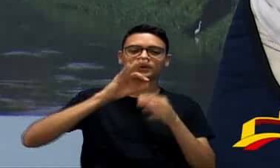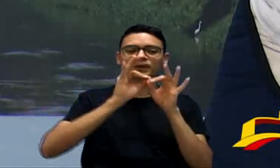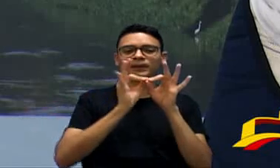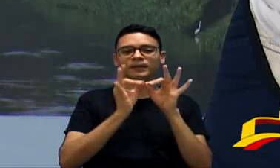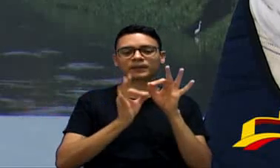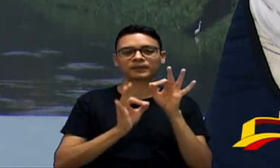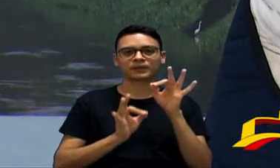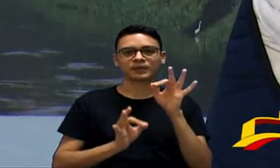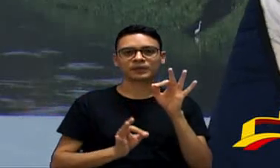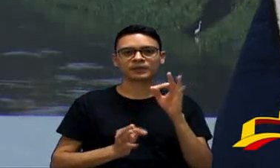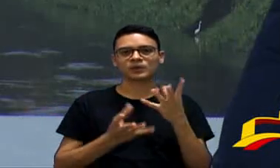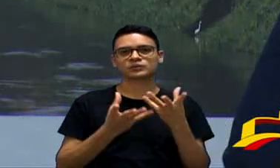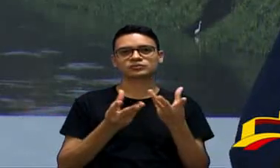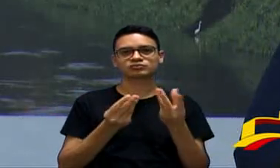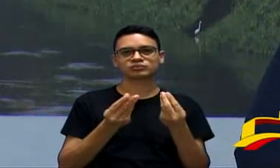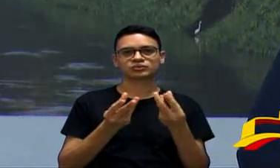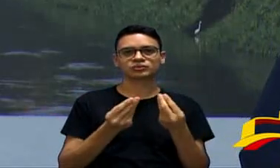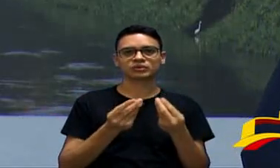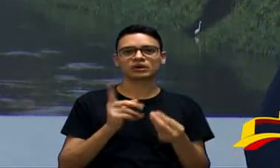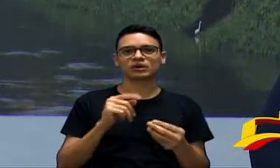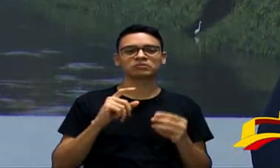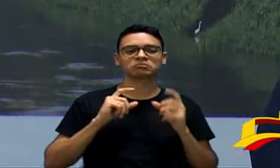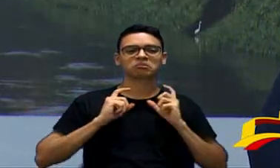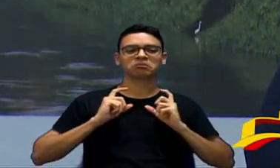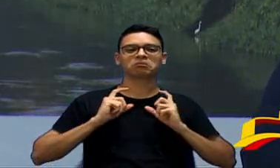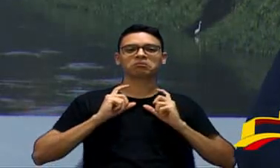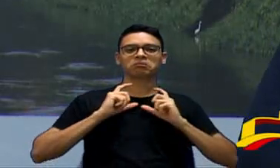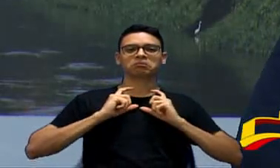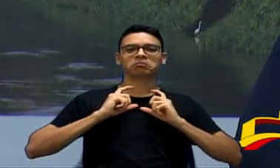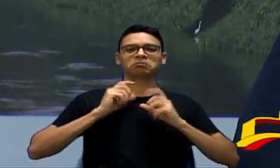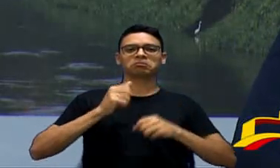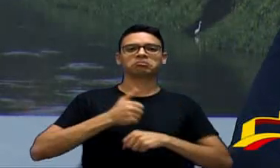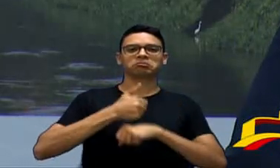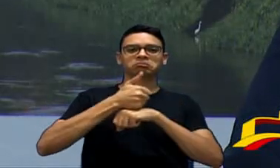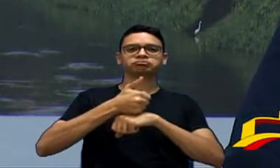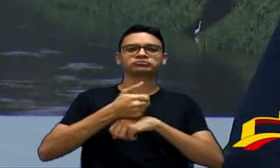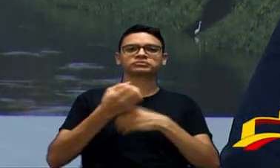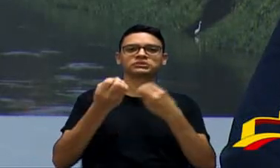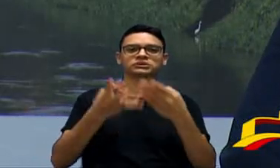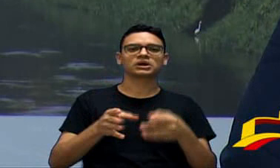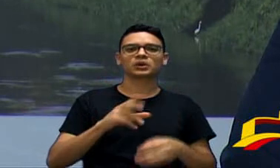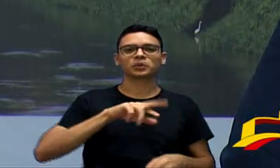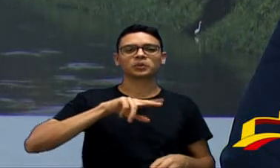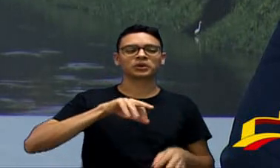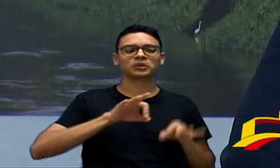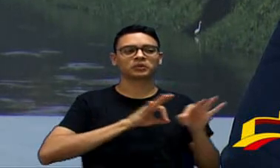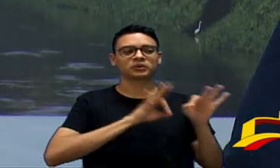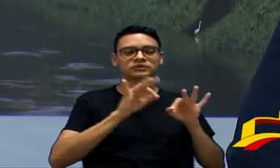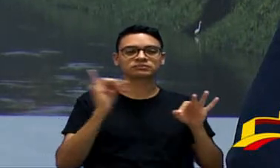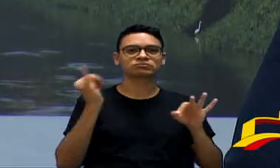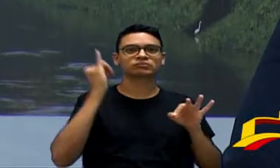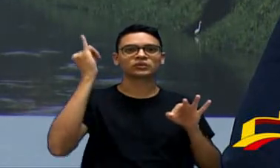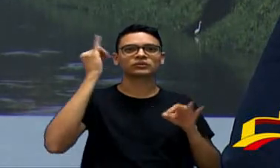prolongando muito, foi numa honraria. Não foi num projeto importante para a cidade.